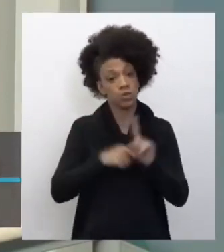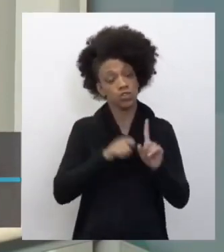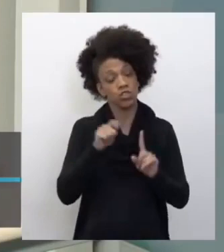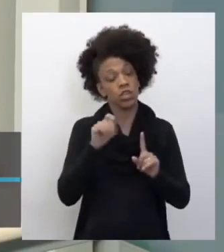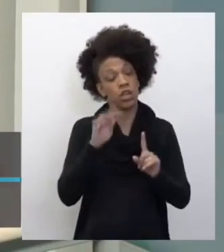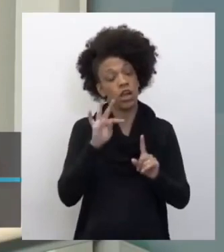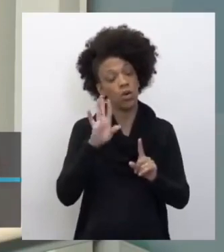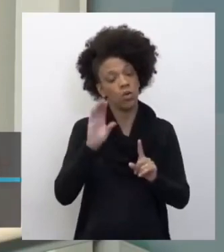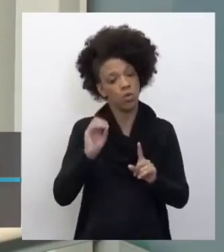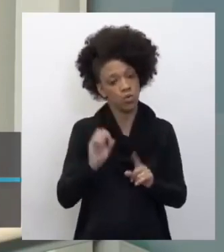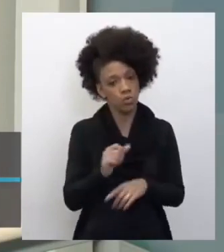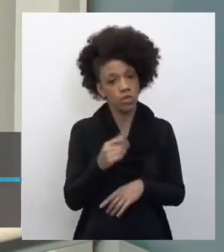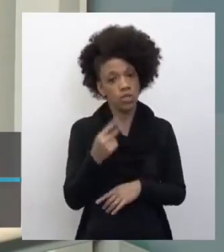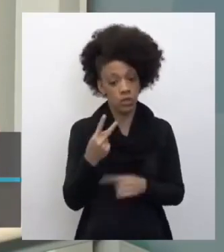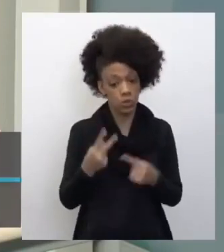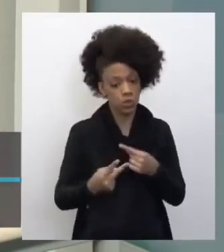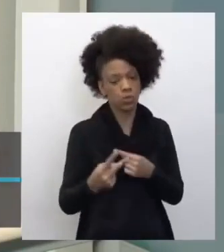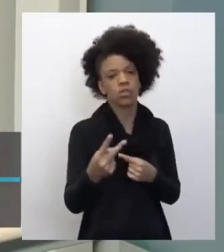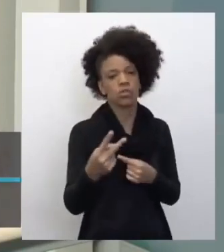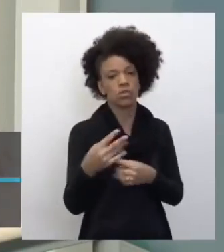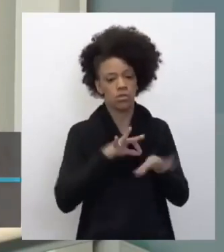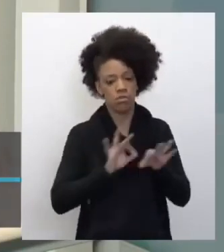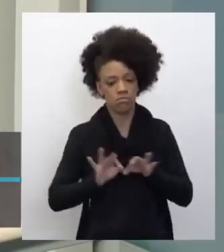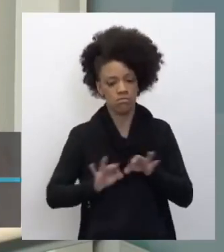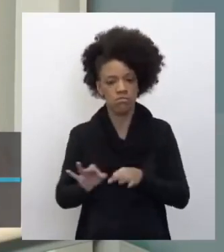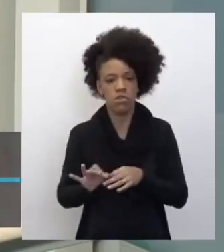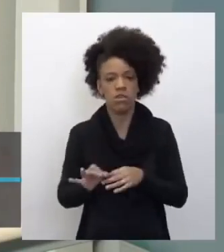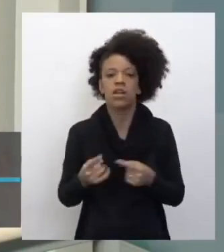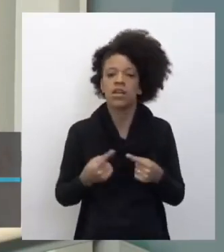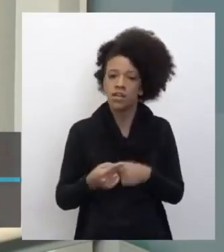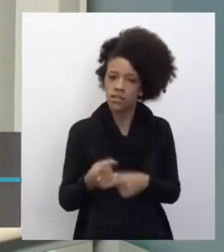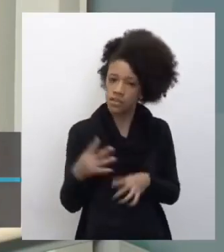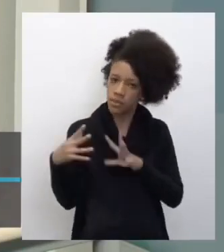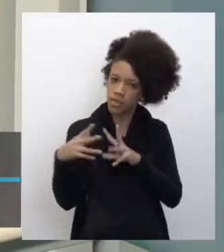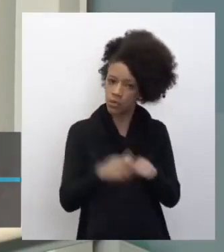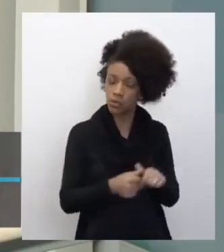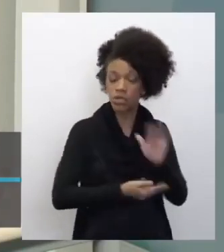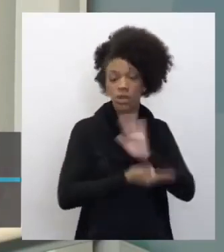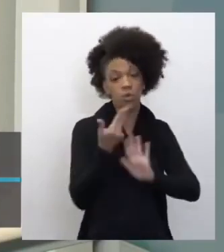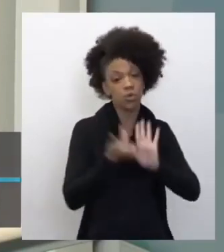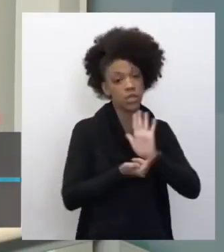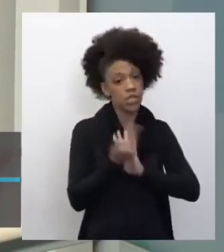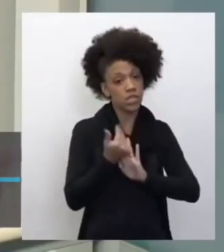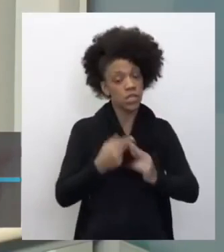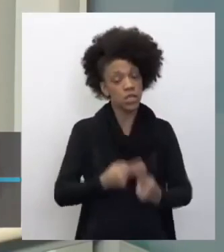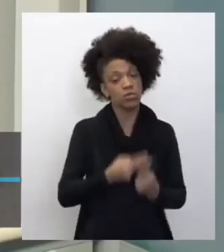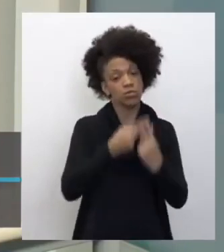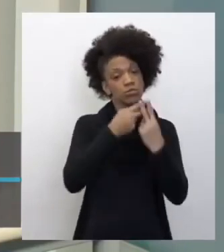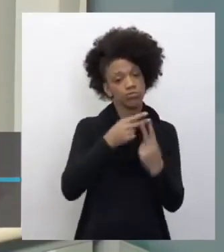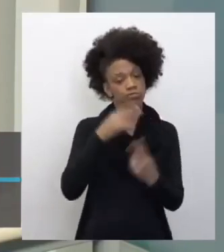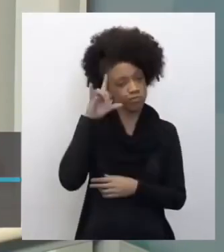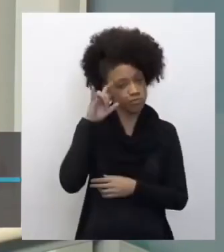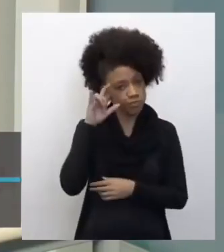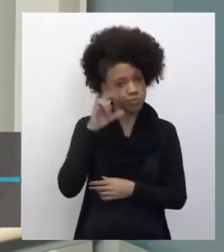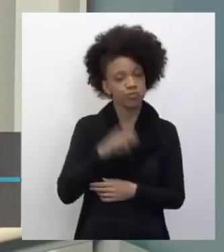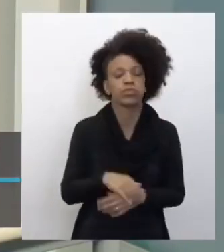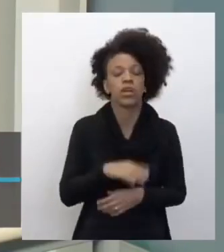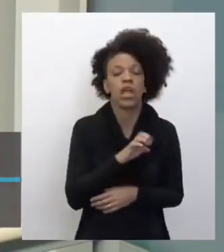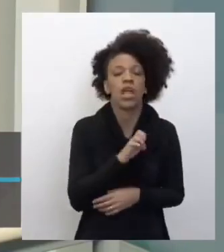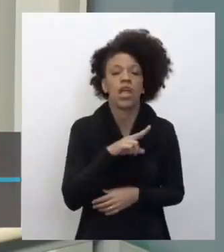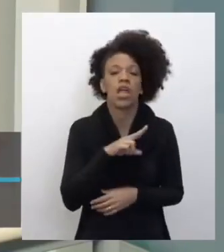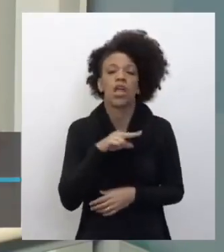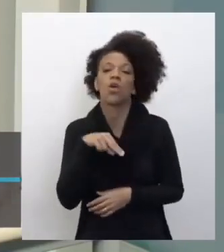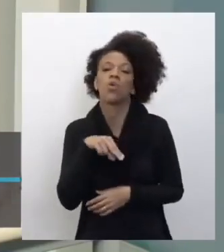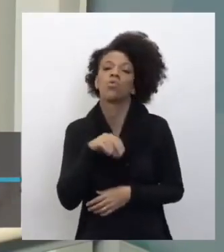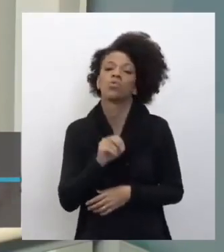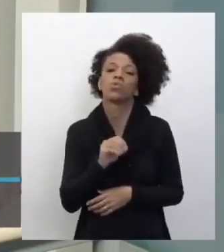2 semanas para separar o material e tem essa semana inteira para postar para mim o desenho do personagem da Comédia dell'arte bem caprichado que